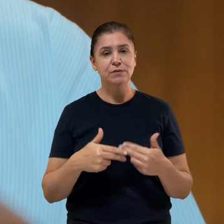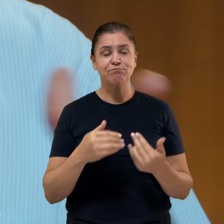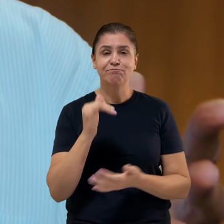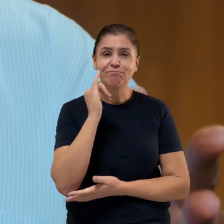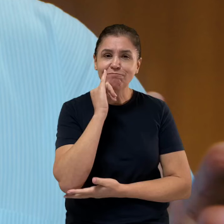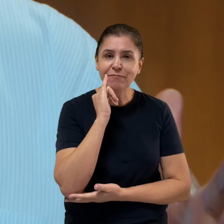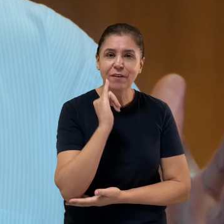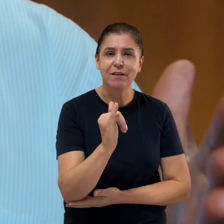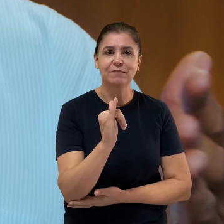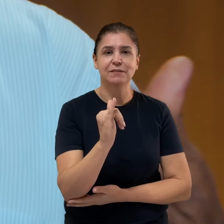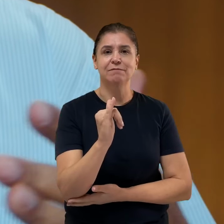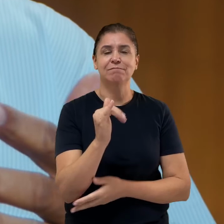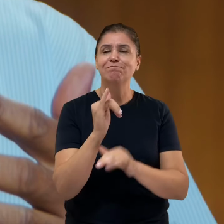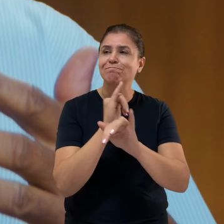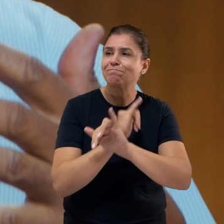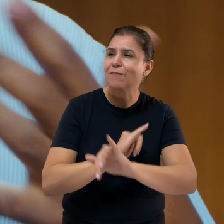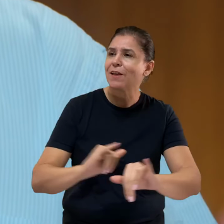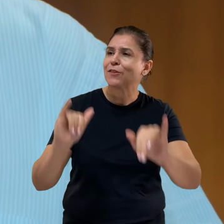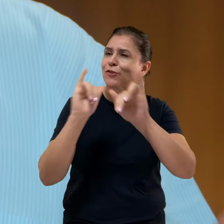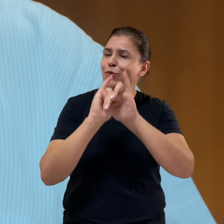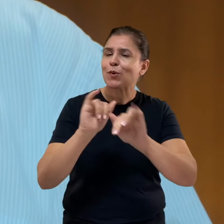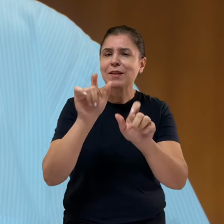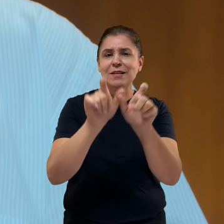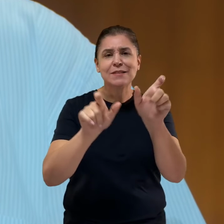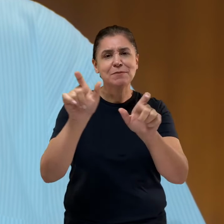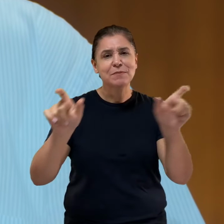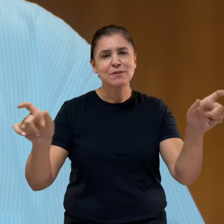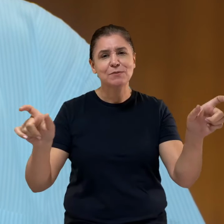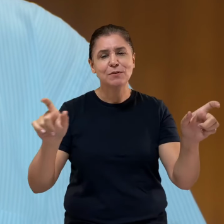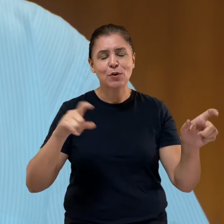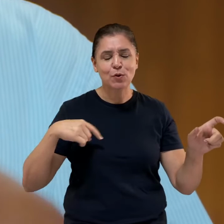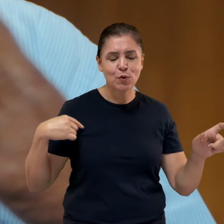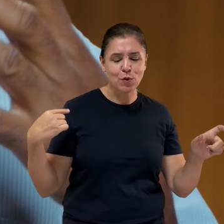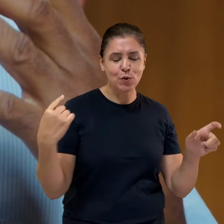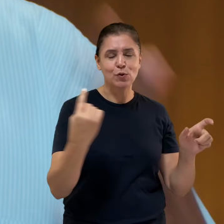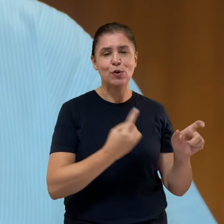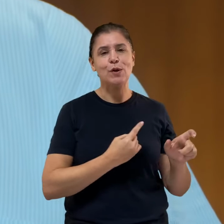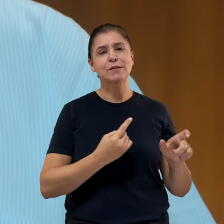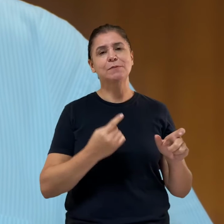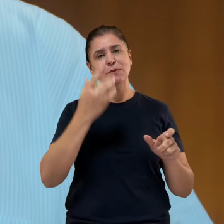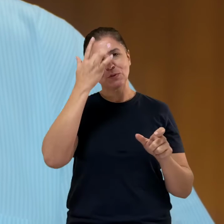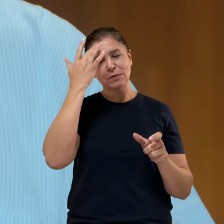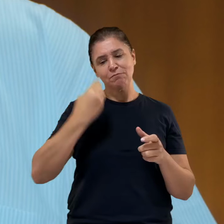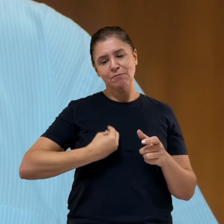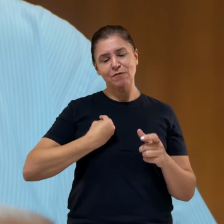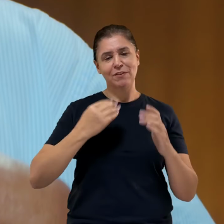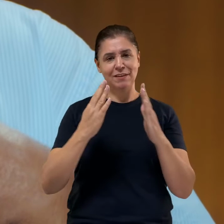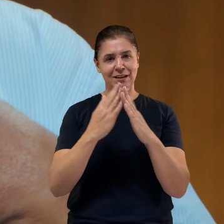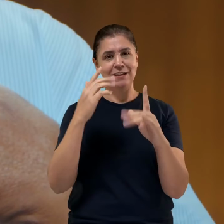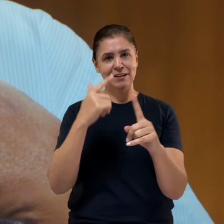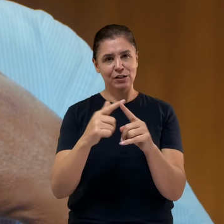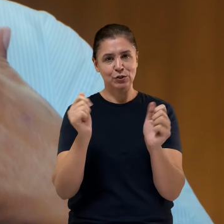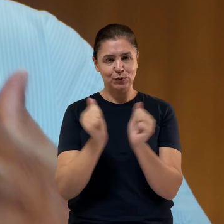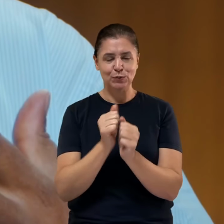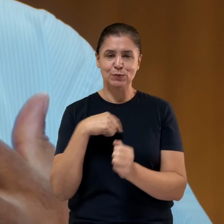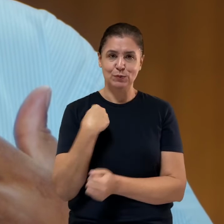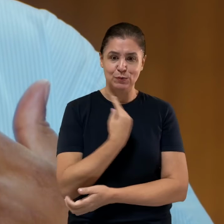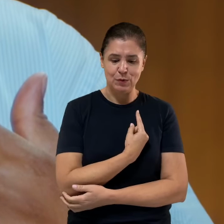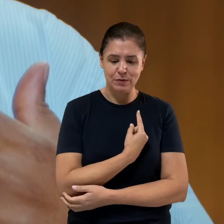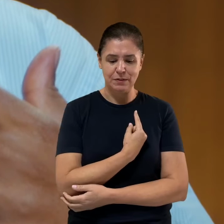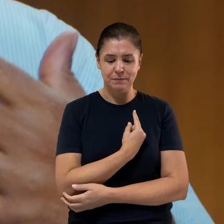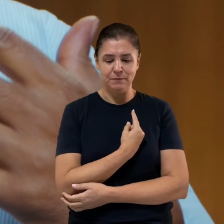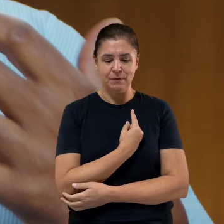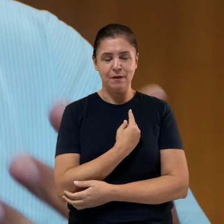diria a todas as pessoas, os nossos paroquianos, que